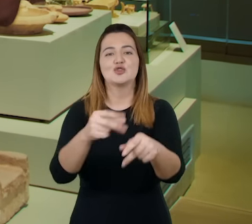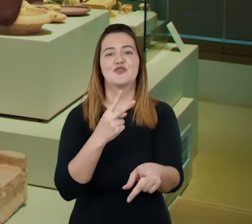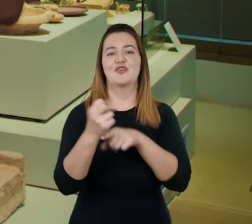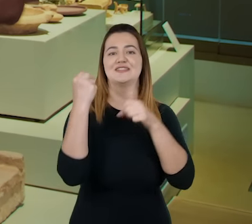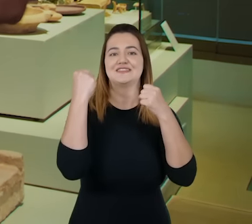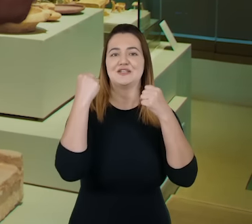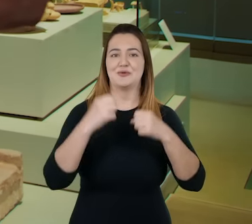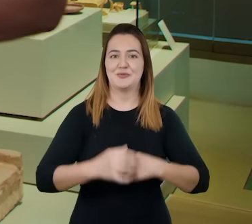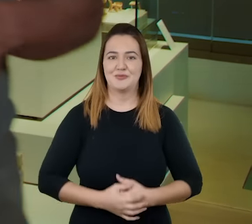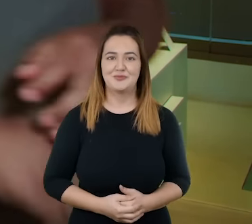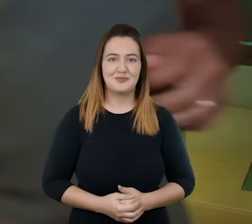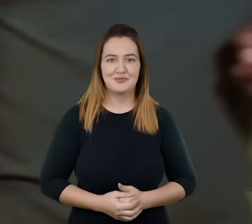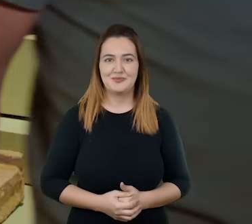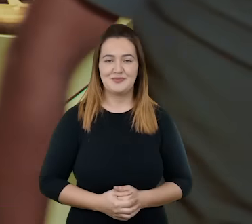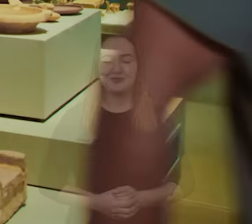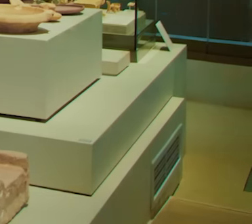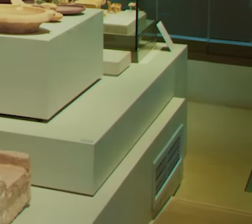muito clara, não é mesmo?